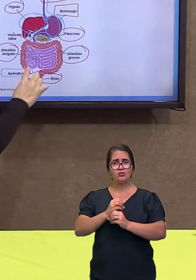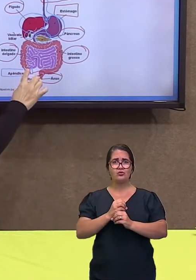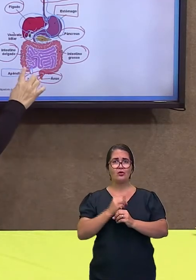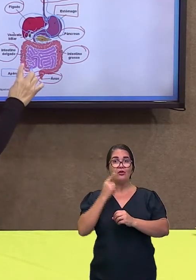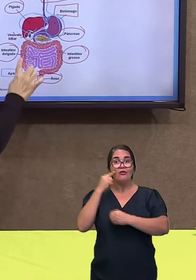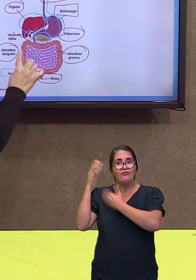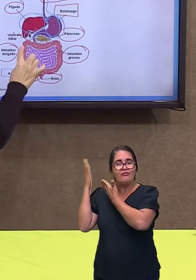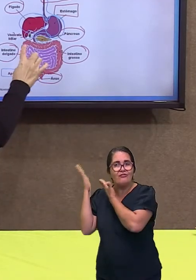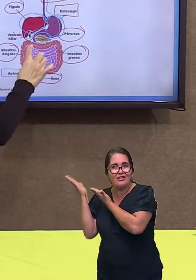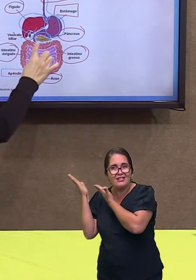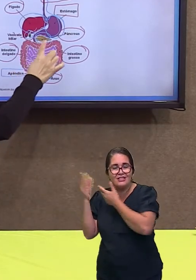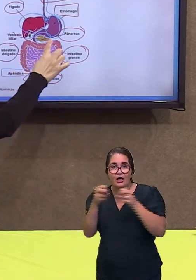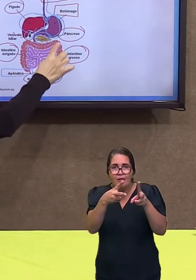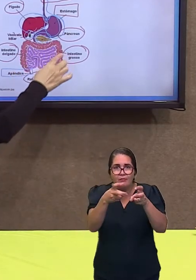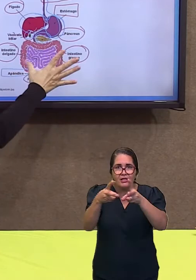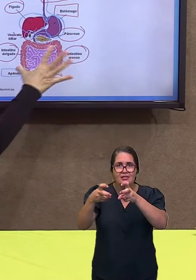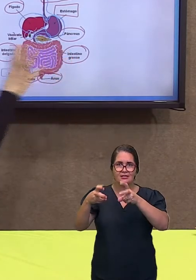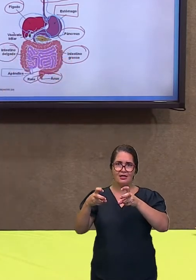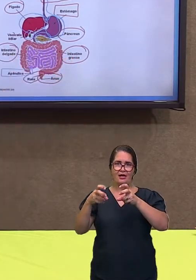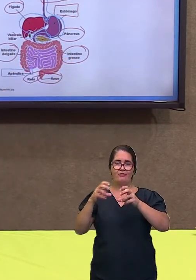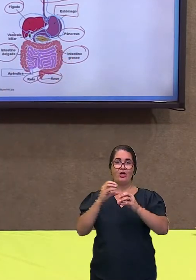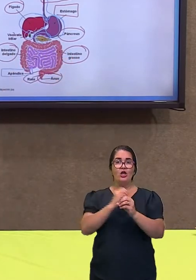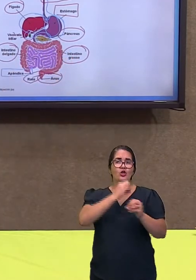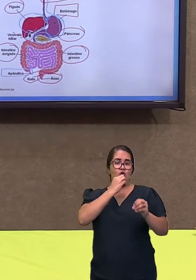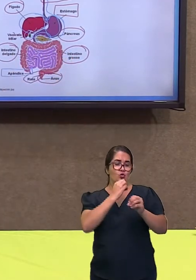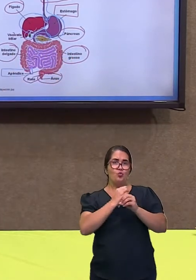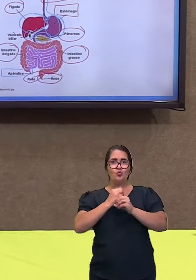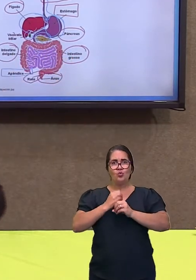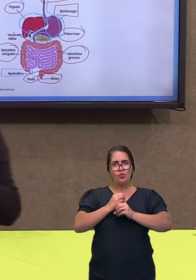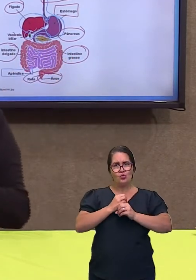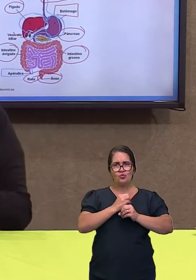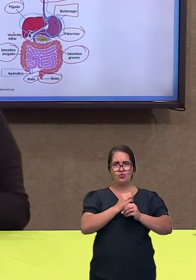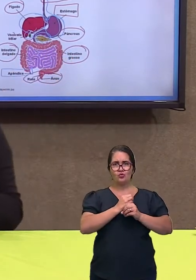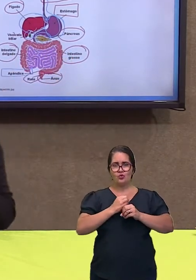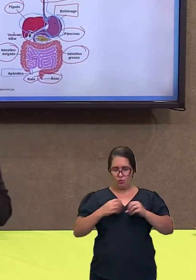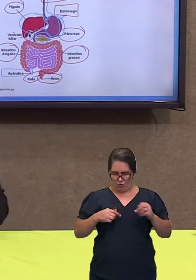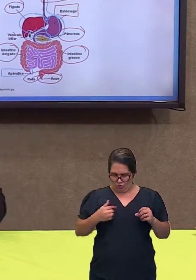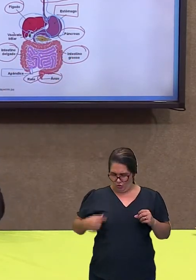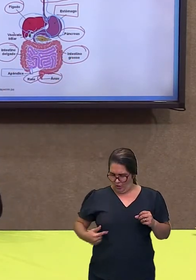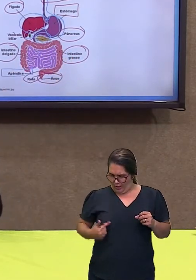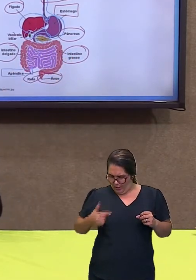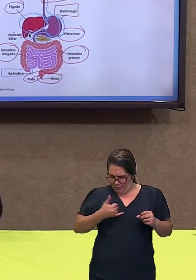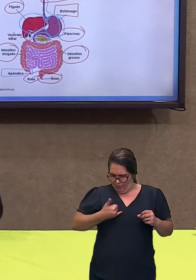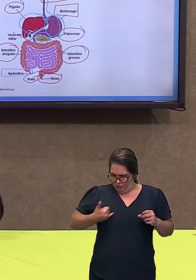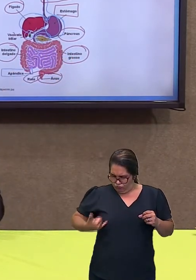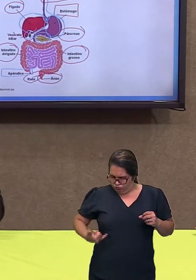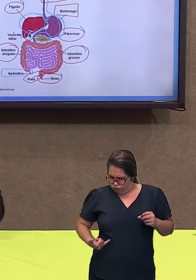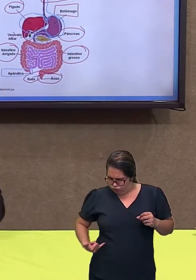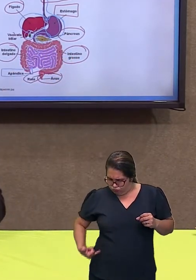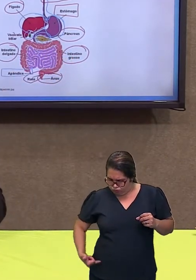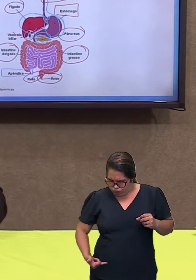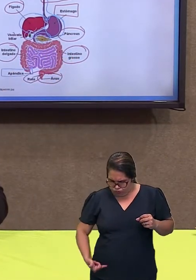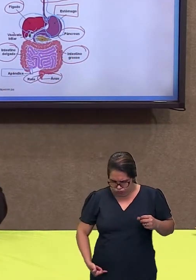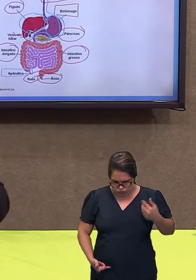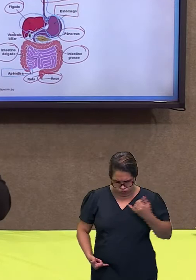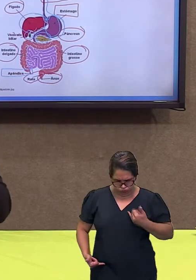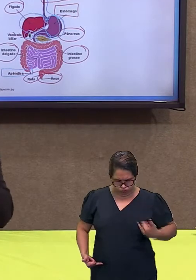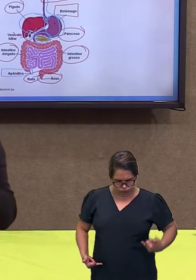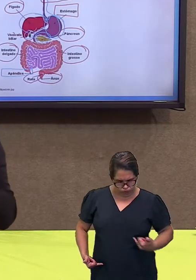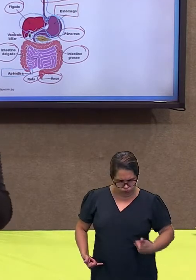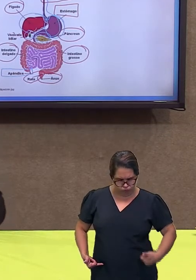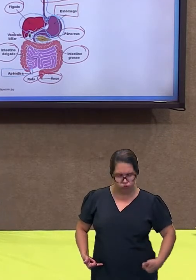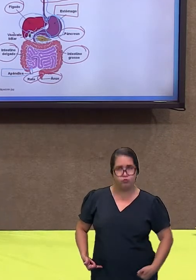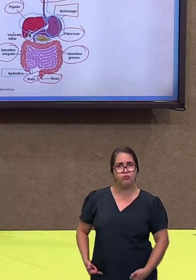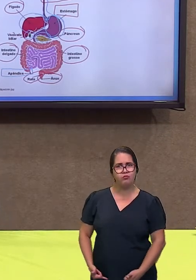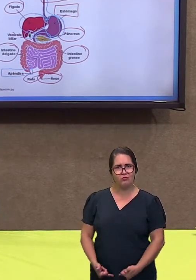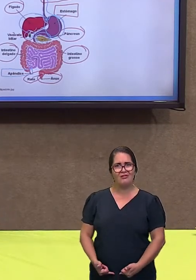que o intestino grosso, ele abraça o intestino delgado? E o intestino delgado, ele é enorme,